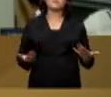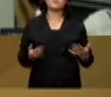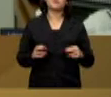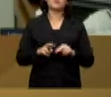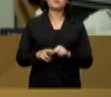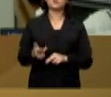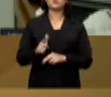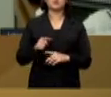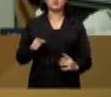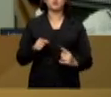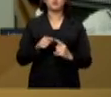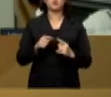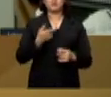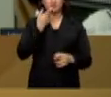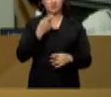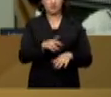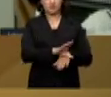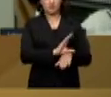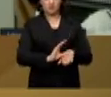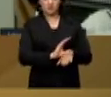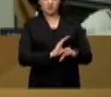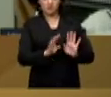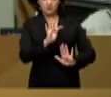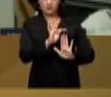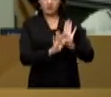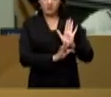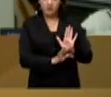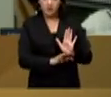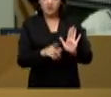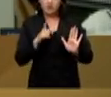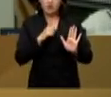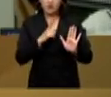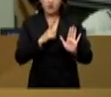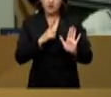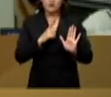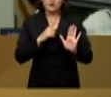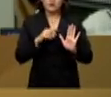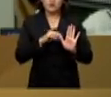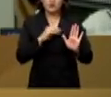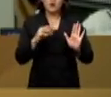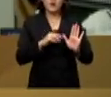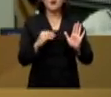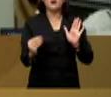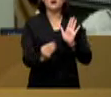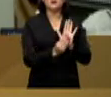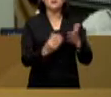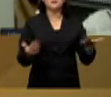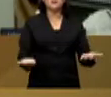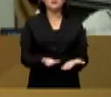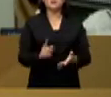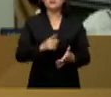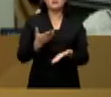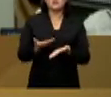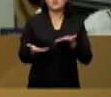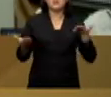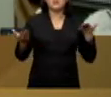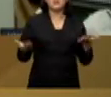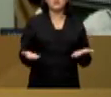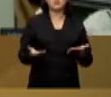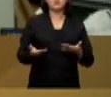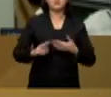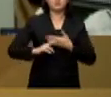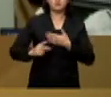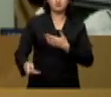que o texto da Constituição, na redação que lhe deu a mencionada emenda, tenha perdido densidade normativa de maneira